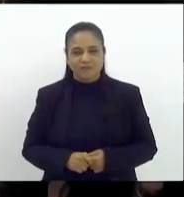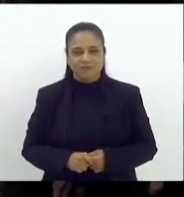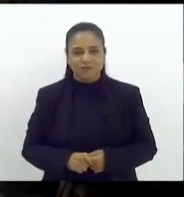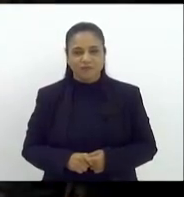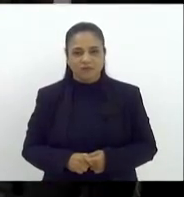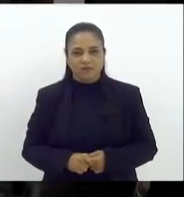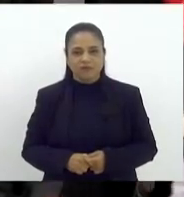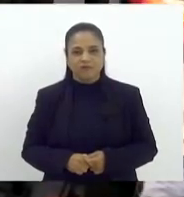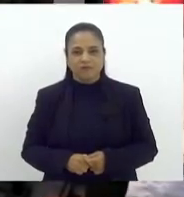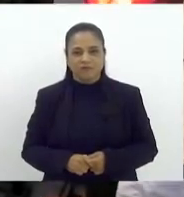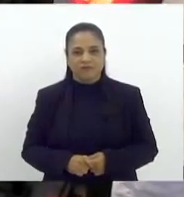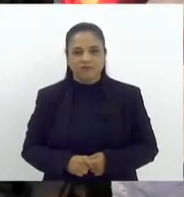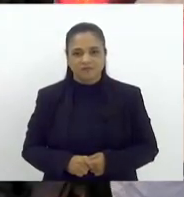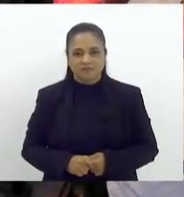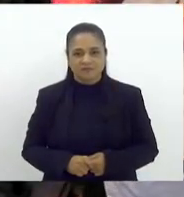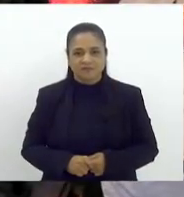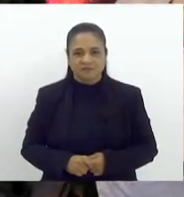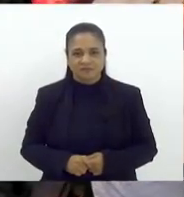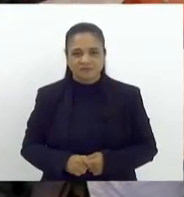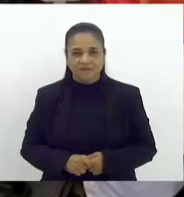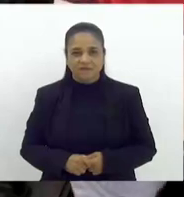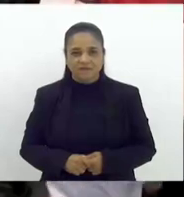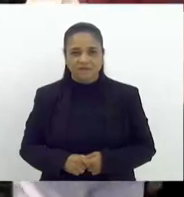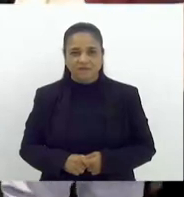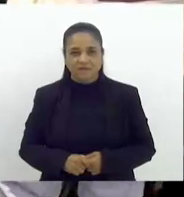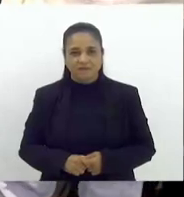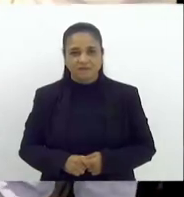gente tá muito lindo o evento